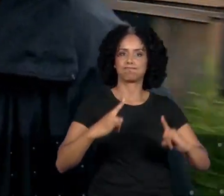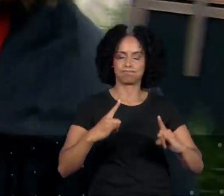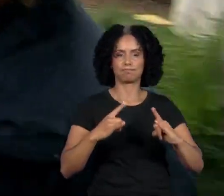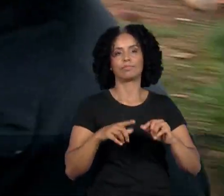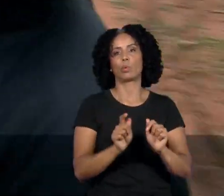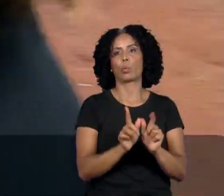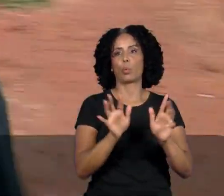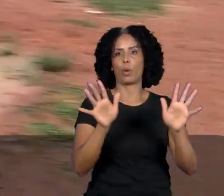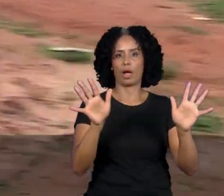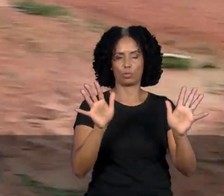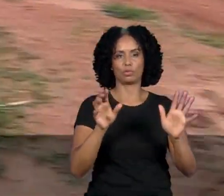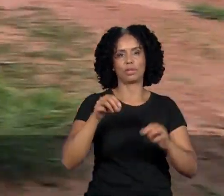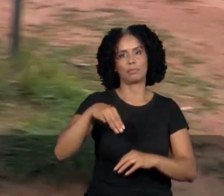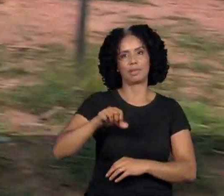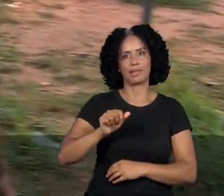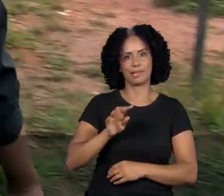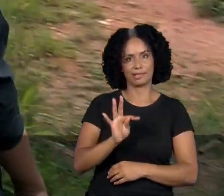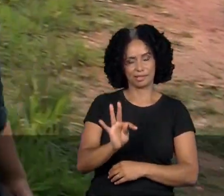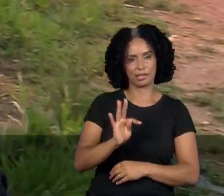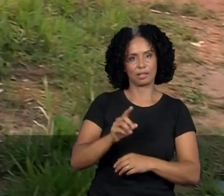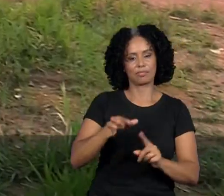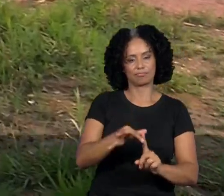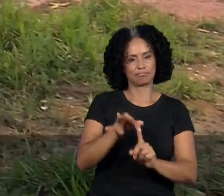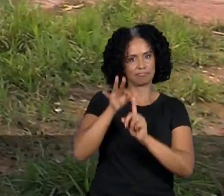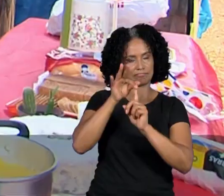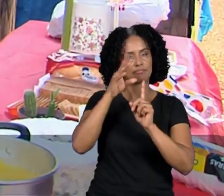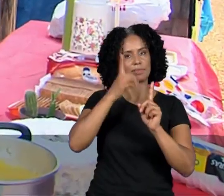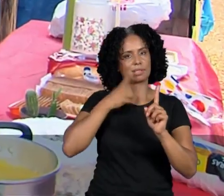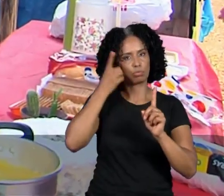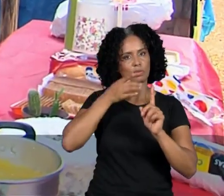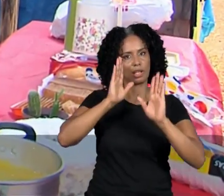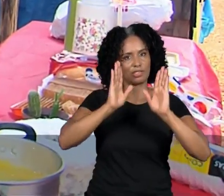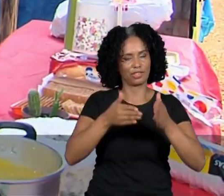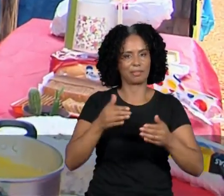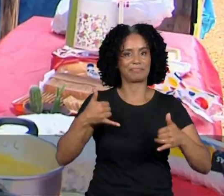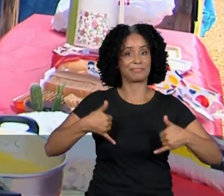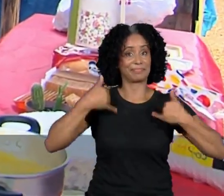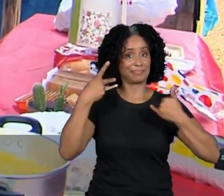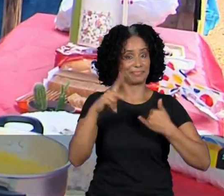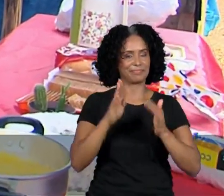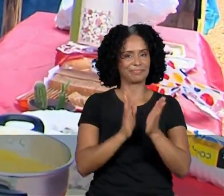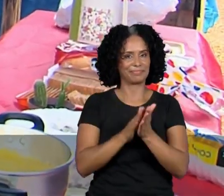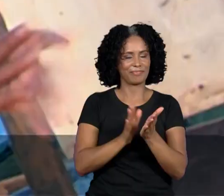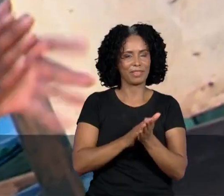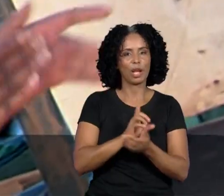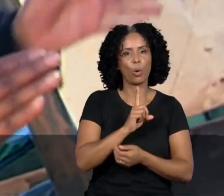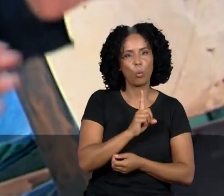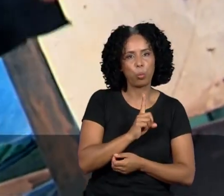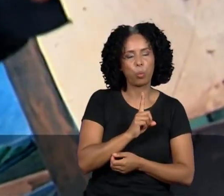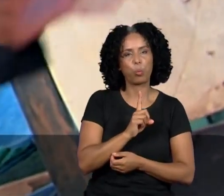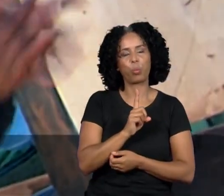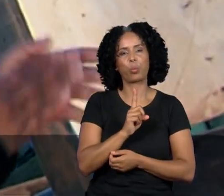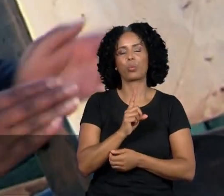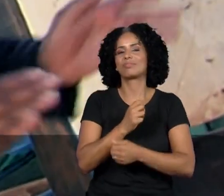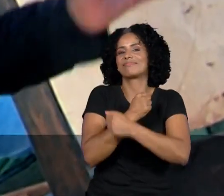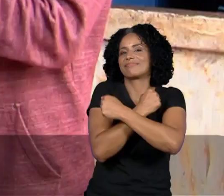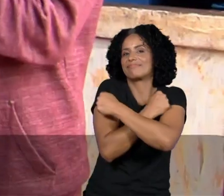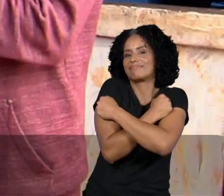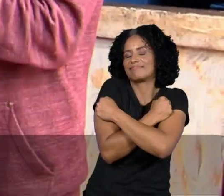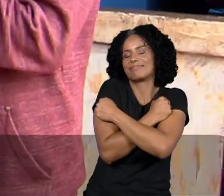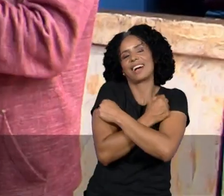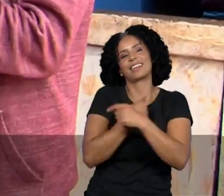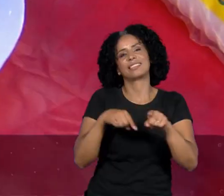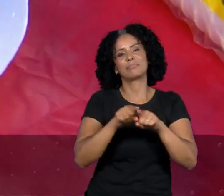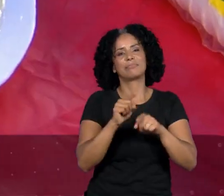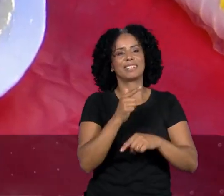morava, já como deputada eleita. Também era aniversário dela. Além do bolo, ganhou abraços e